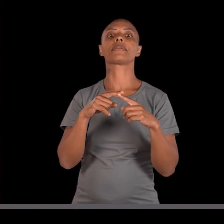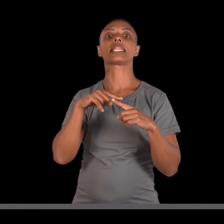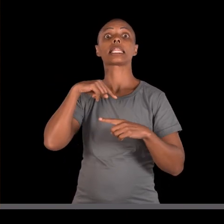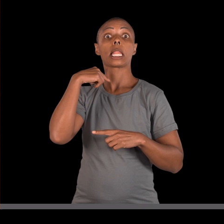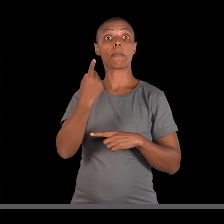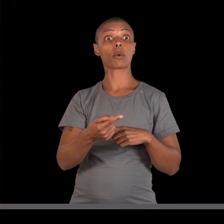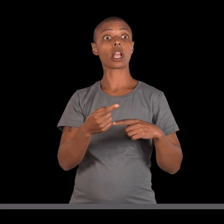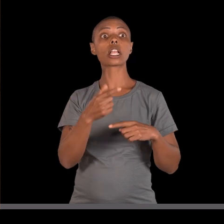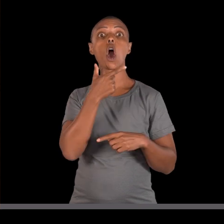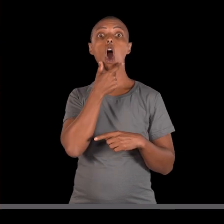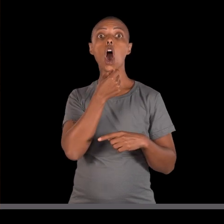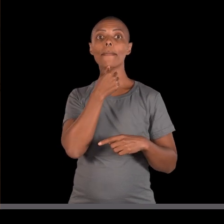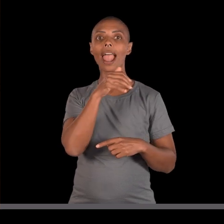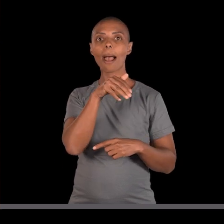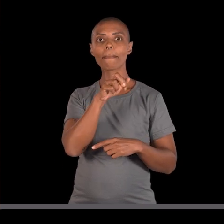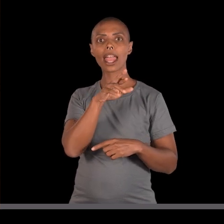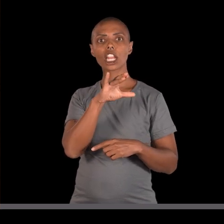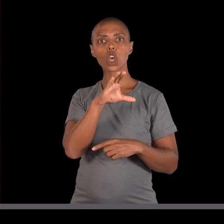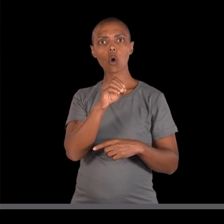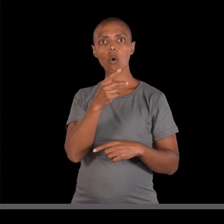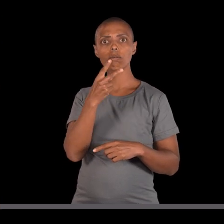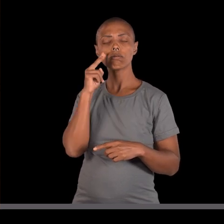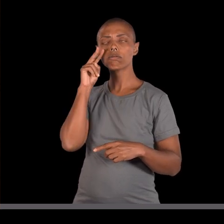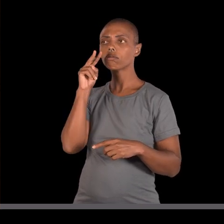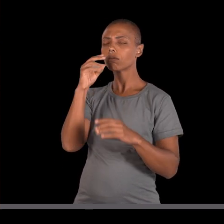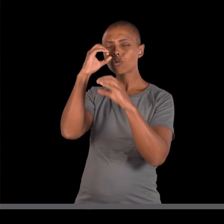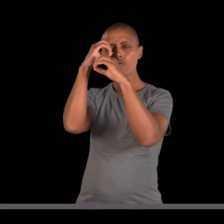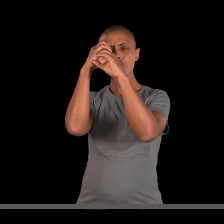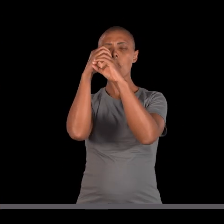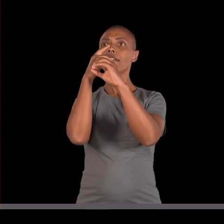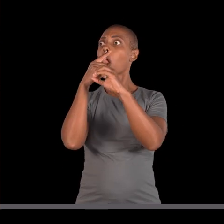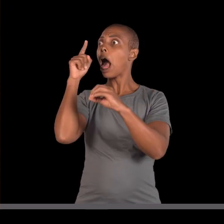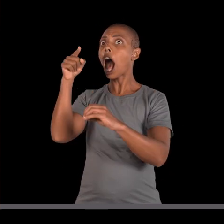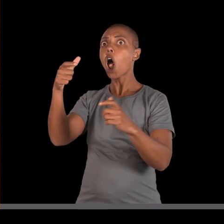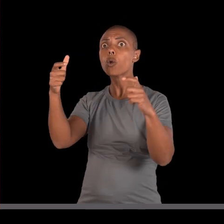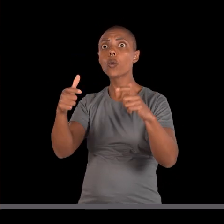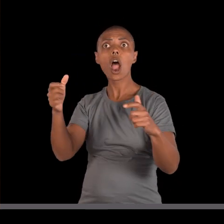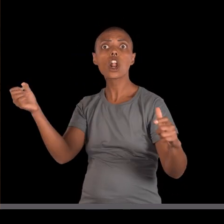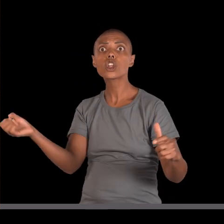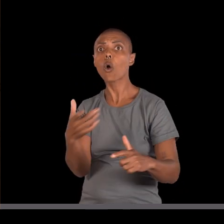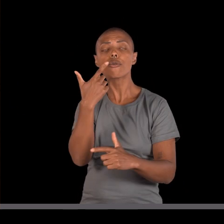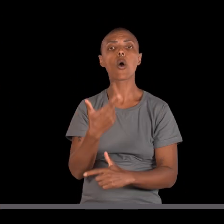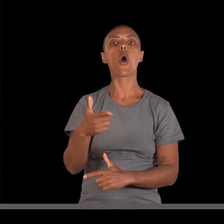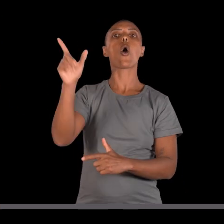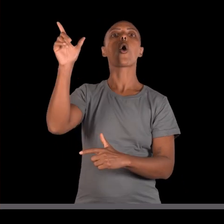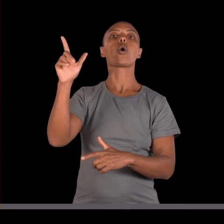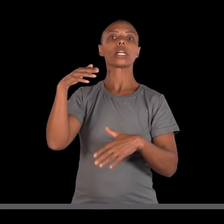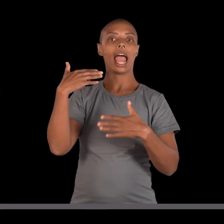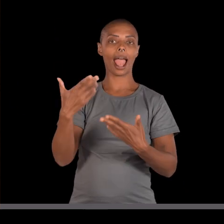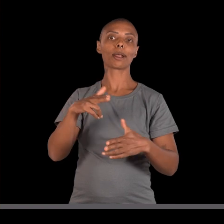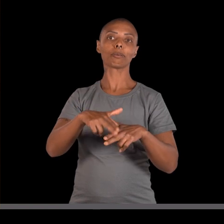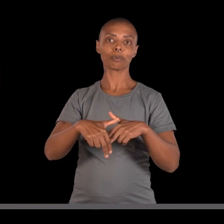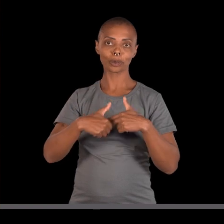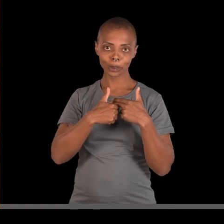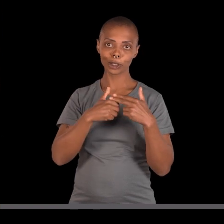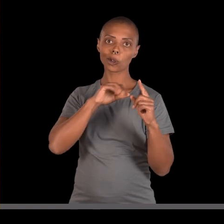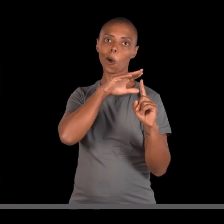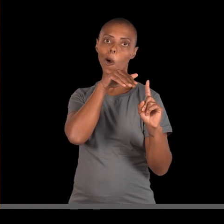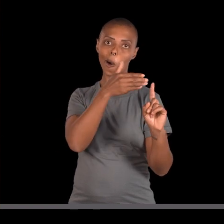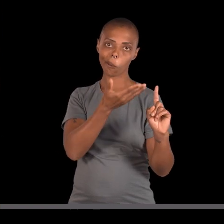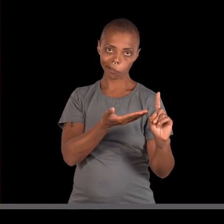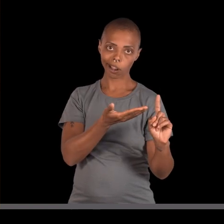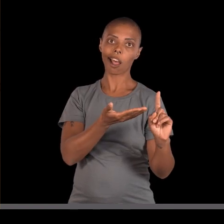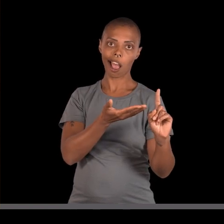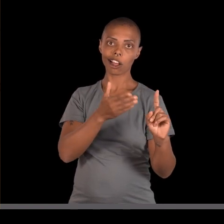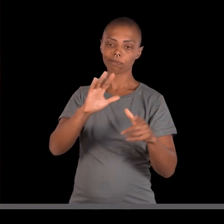Foi Américo Vespúcio que anunciou a existência de umas novas terras, um novo continente. Por conta disso, né, ele, em